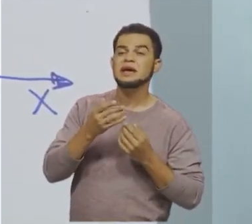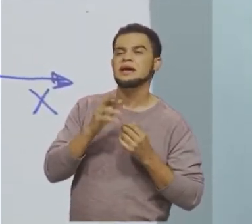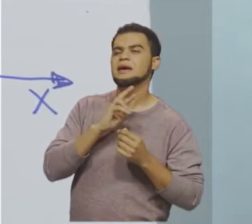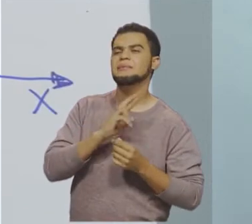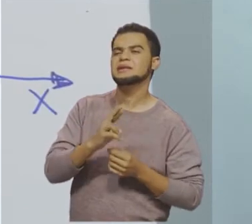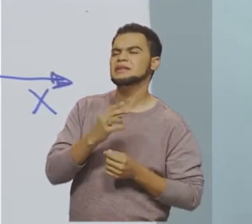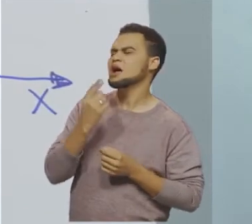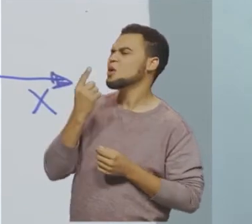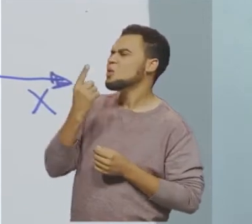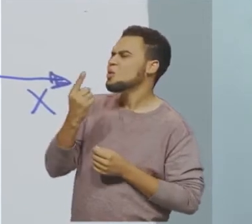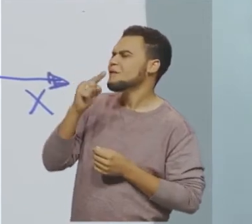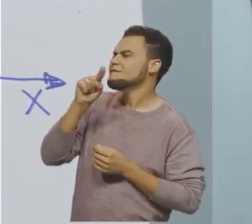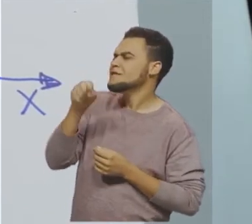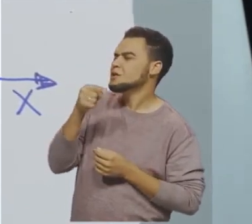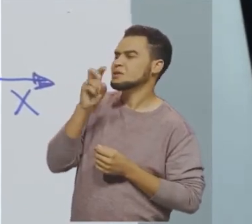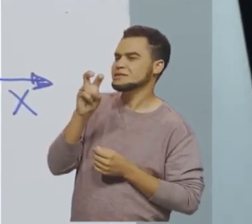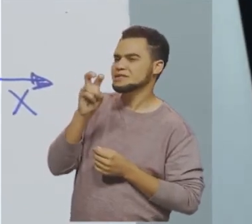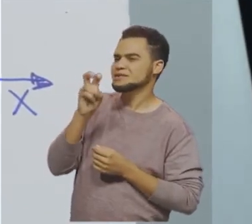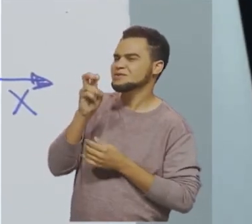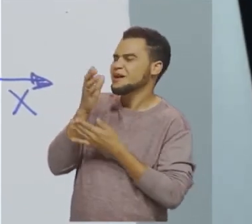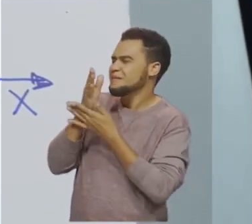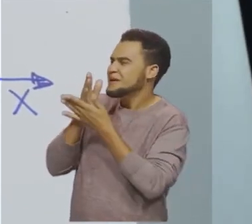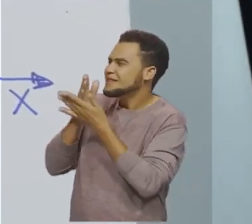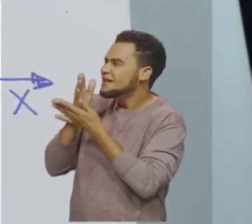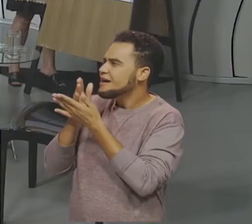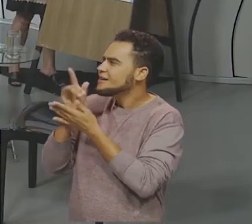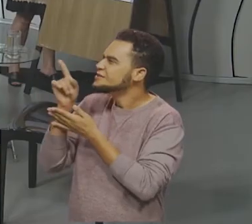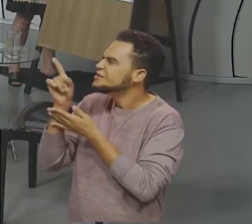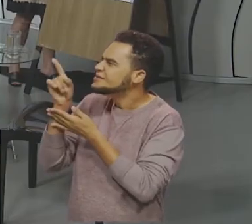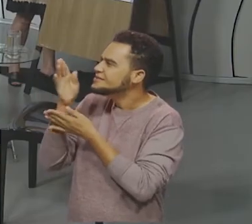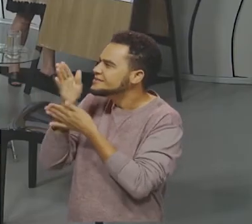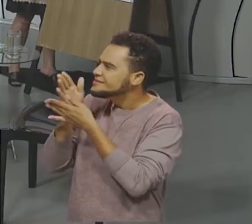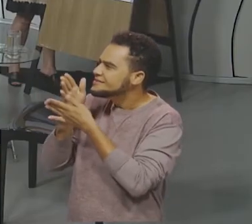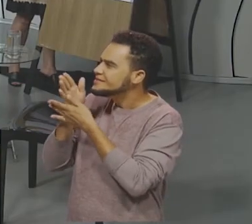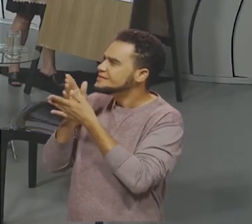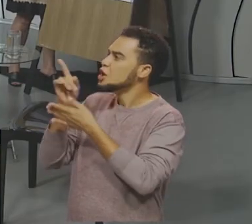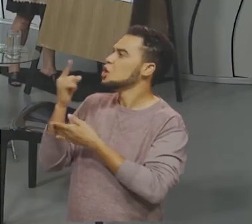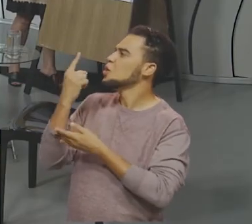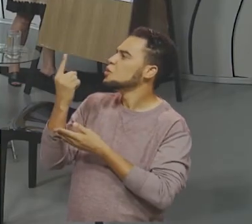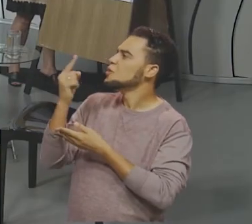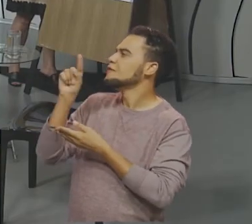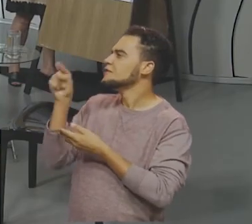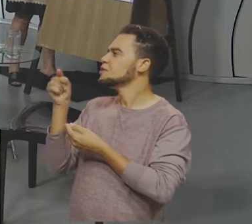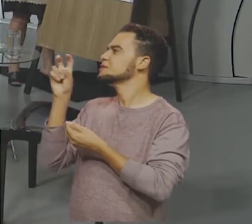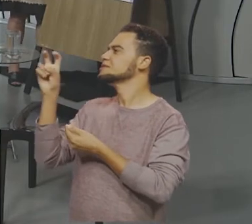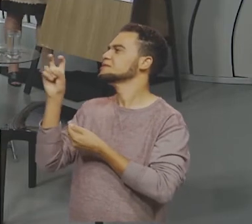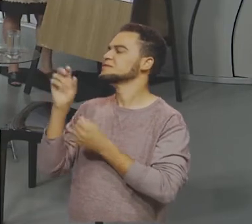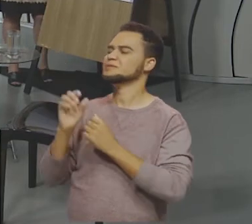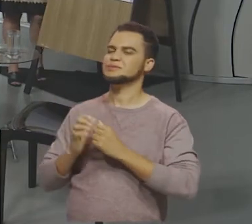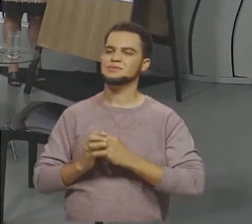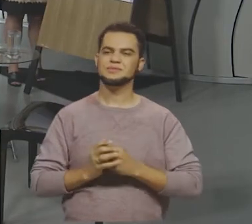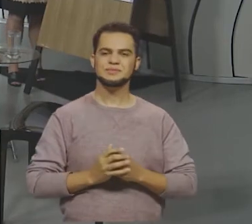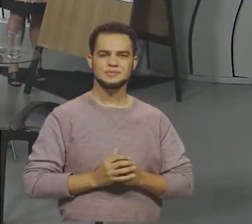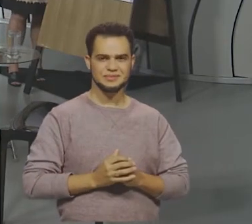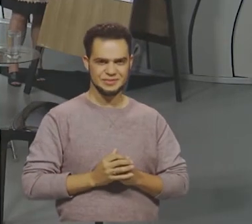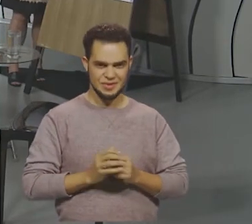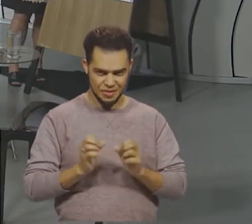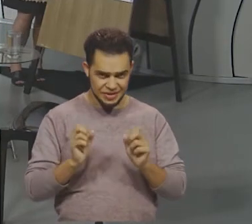1,5, seria a metade dessa medida, 1,5.